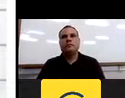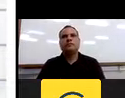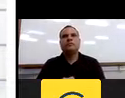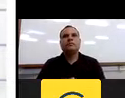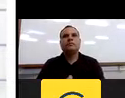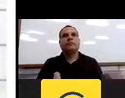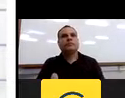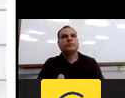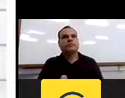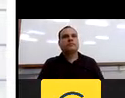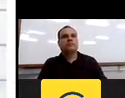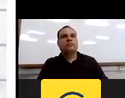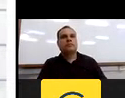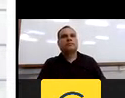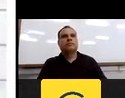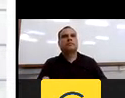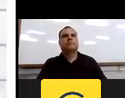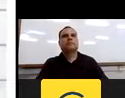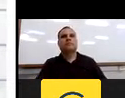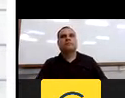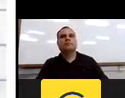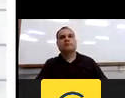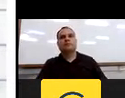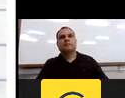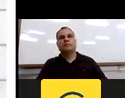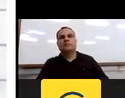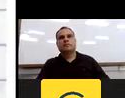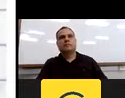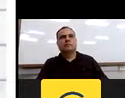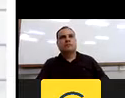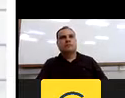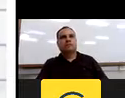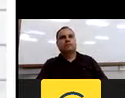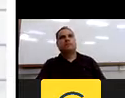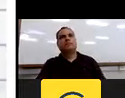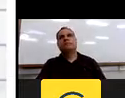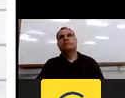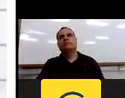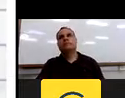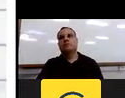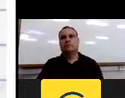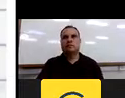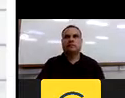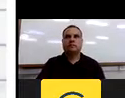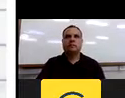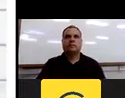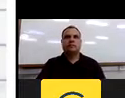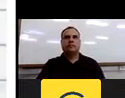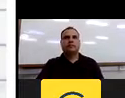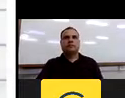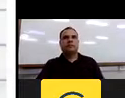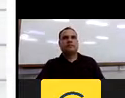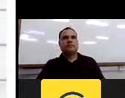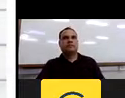aqui pautada justamente nessa questão das classes sociais. Então, as classes menos abastadas, vai sobrar